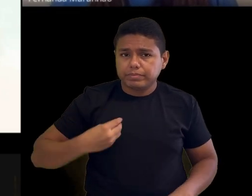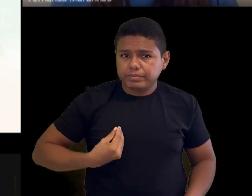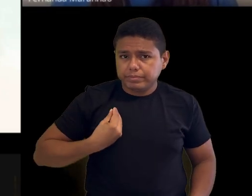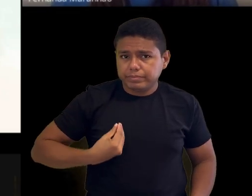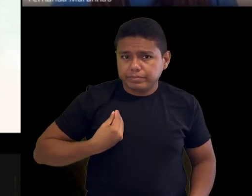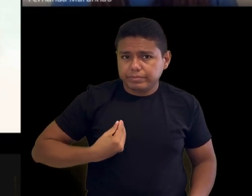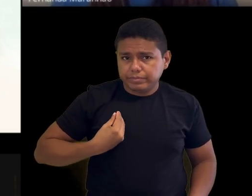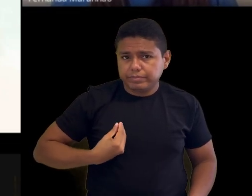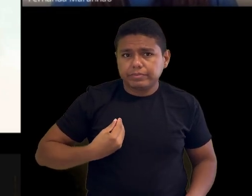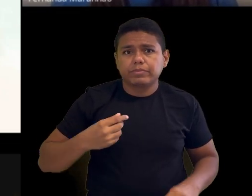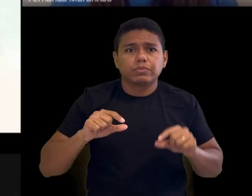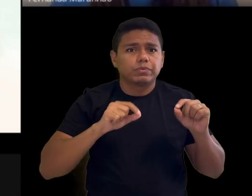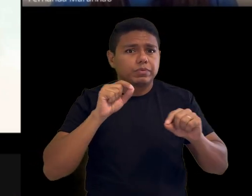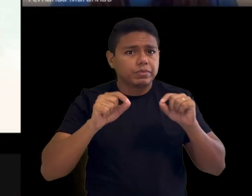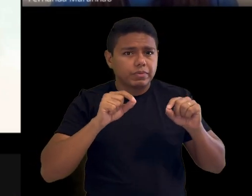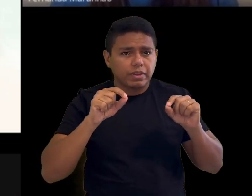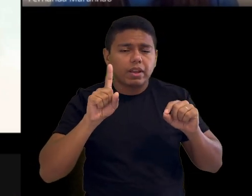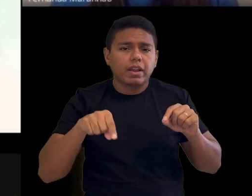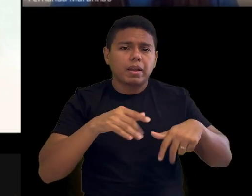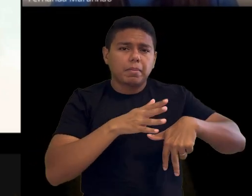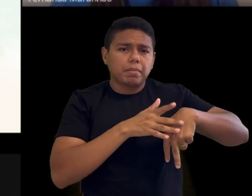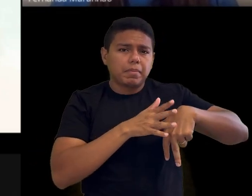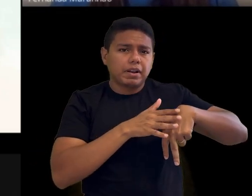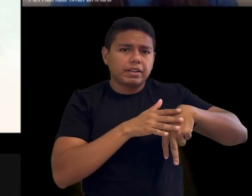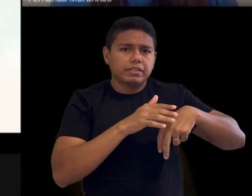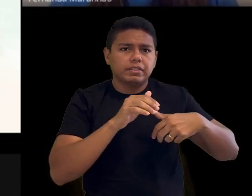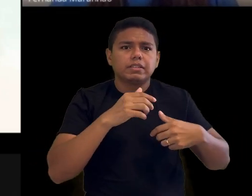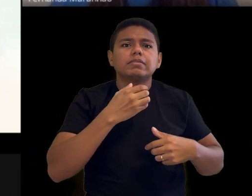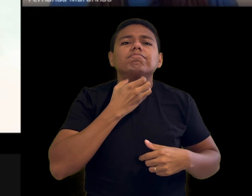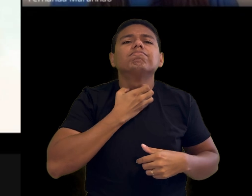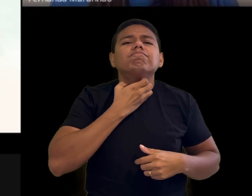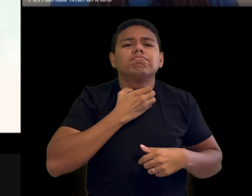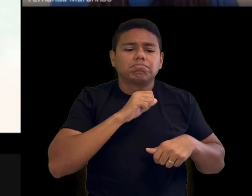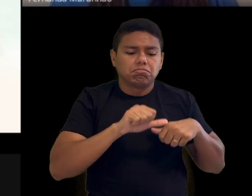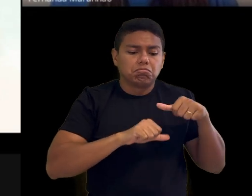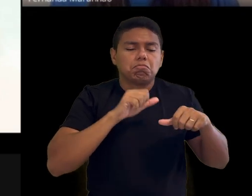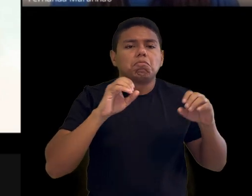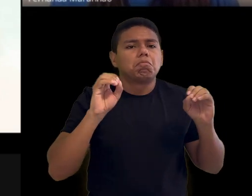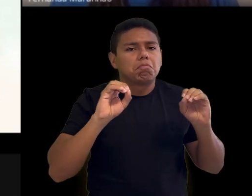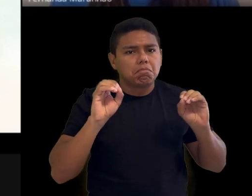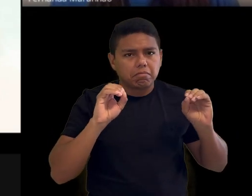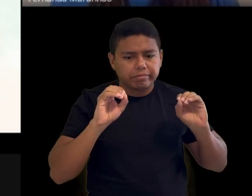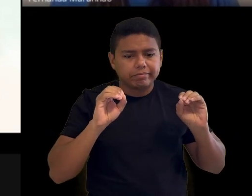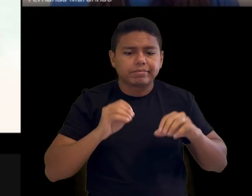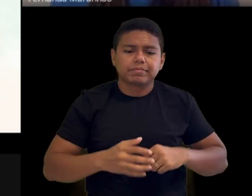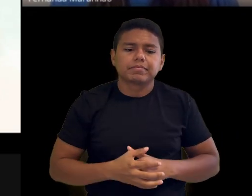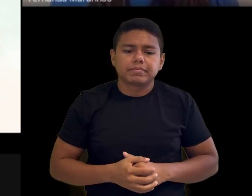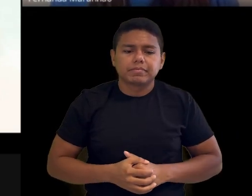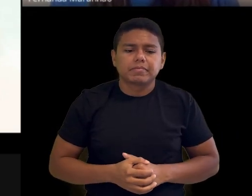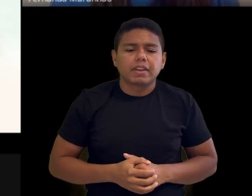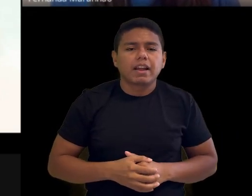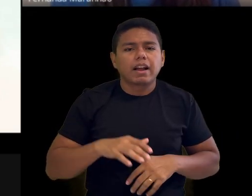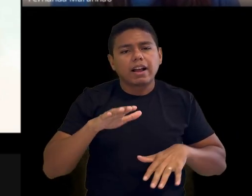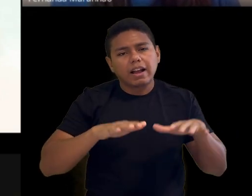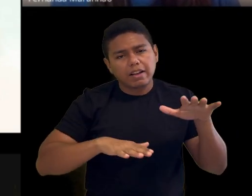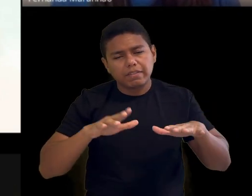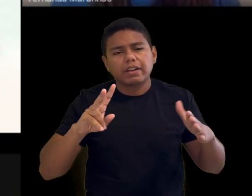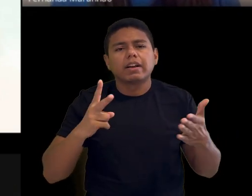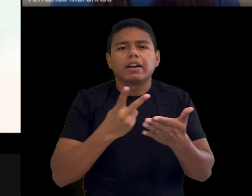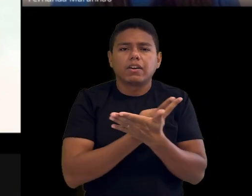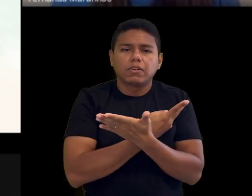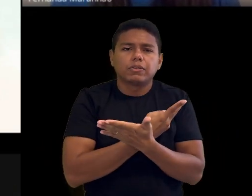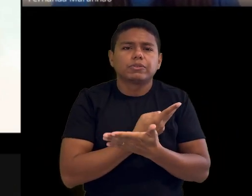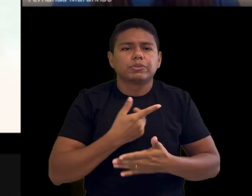alterações prévias da tireoide, ou uma pré-eclâmpsia de início muito precoce, ainda no segundo trimestre